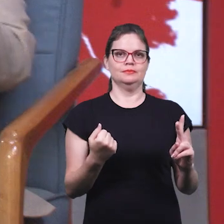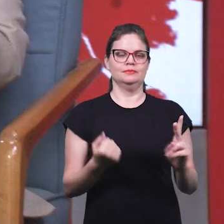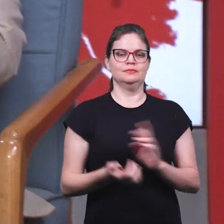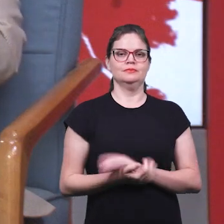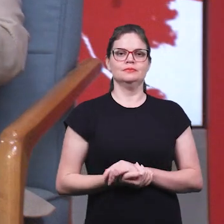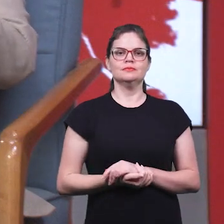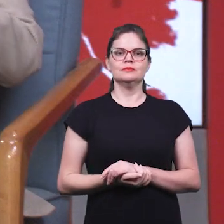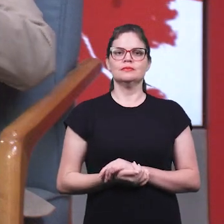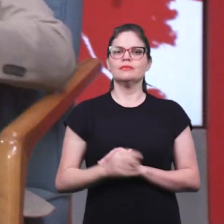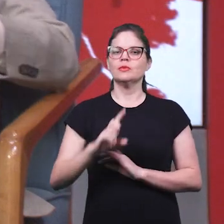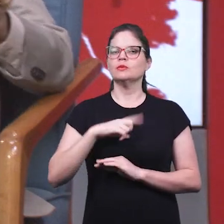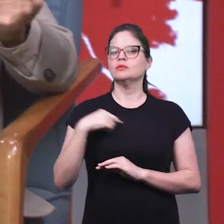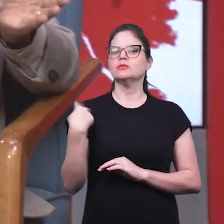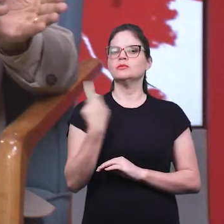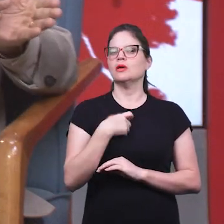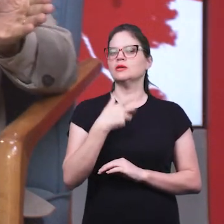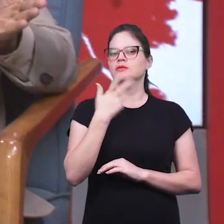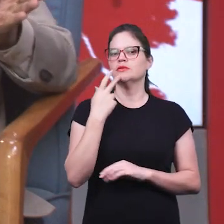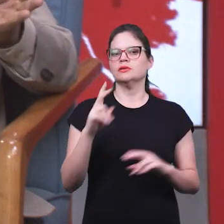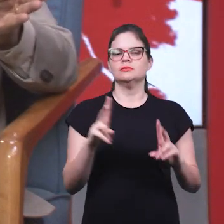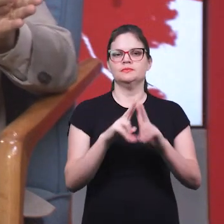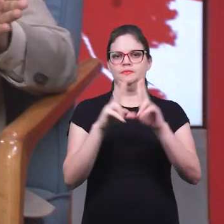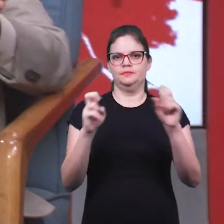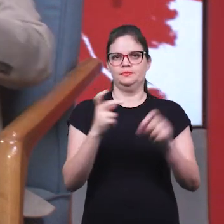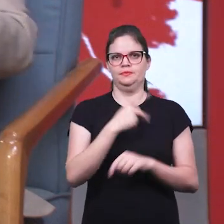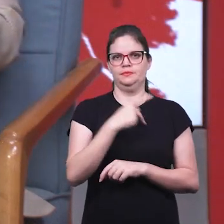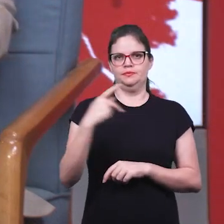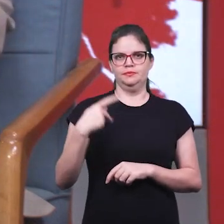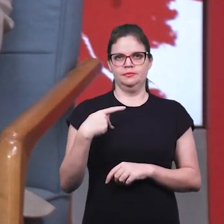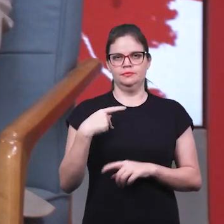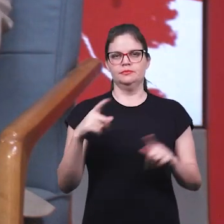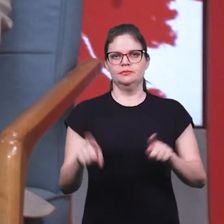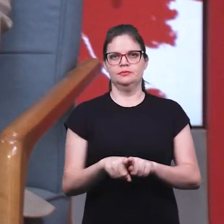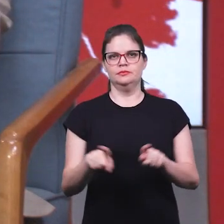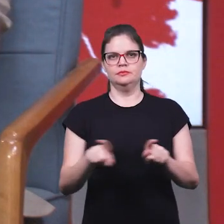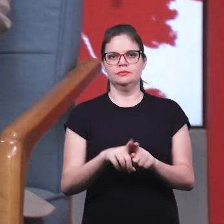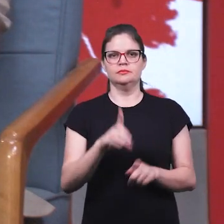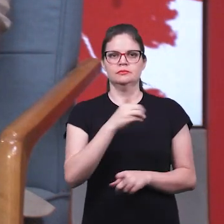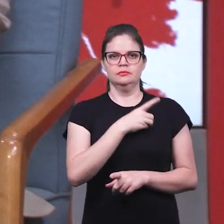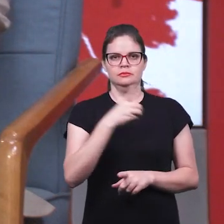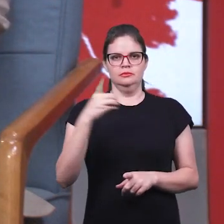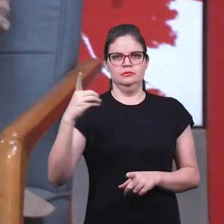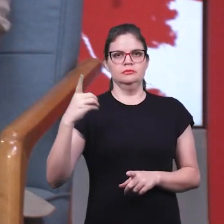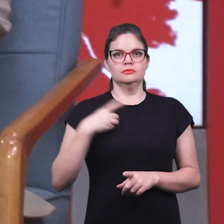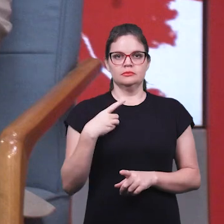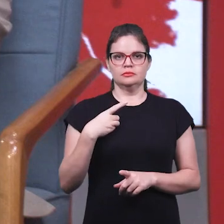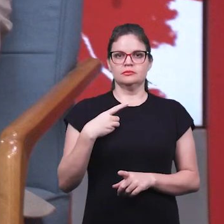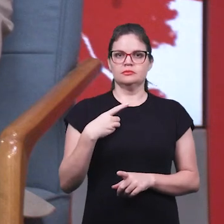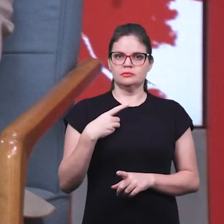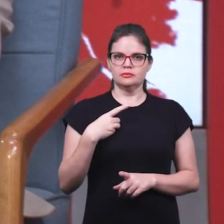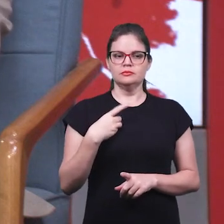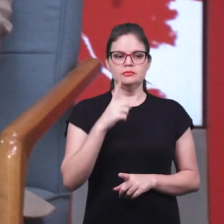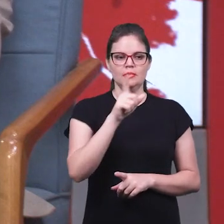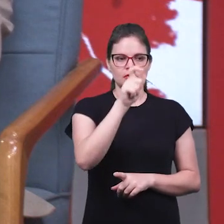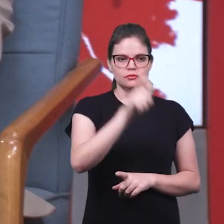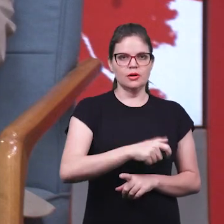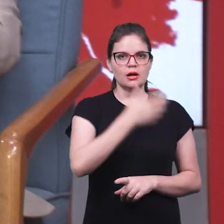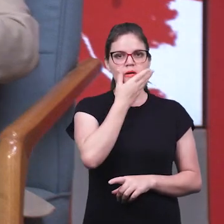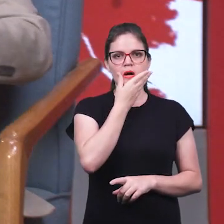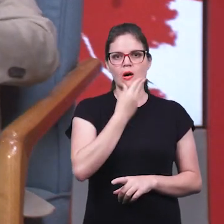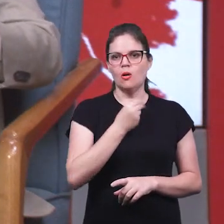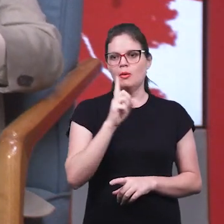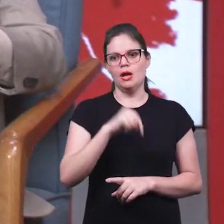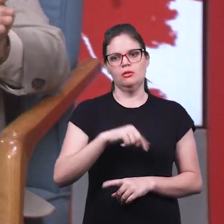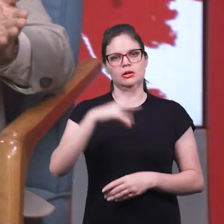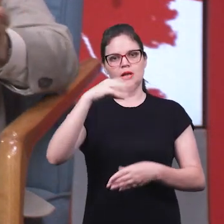Quando nós falamos que pastor e diácono são para varões,